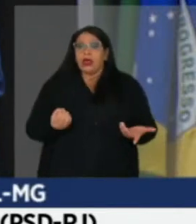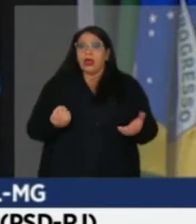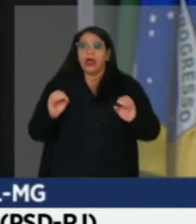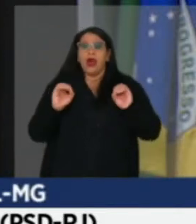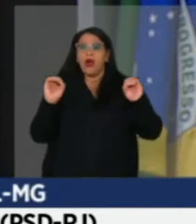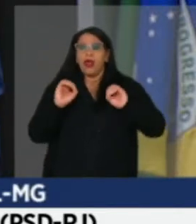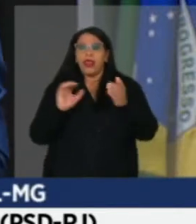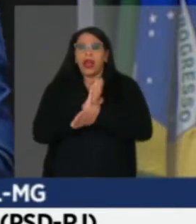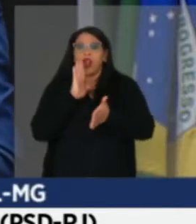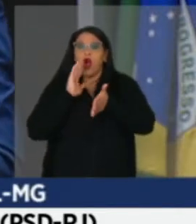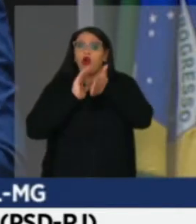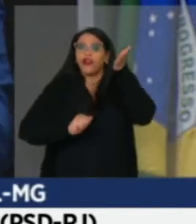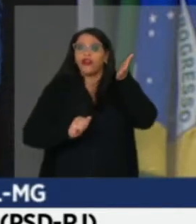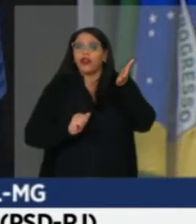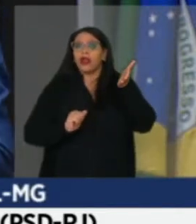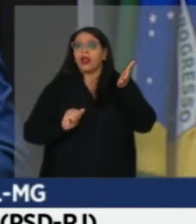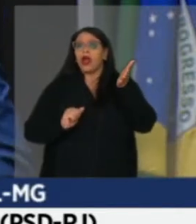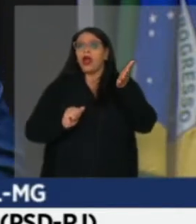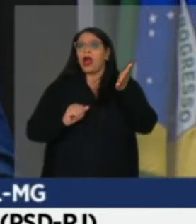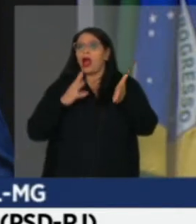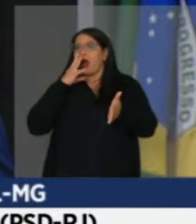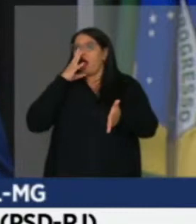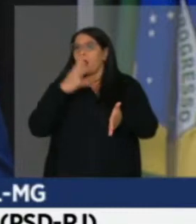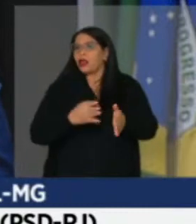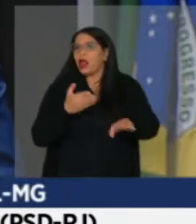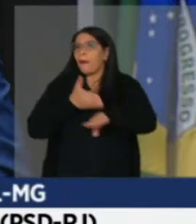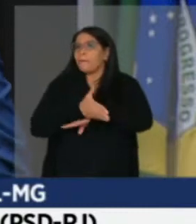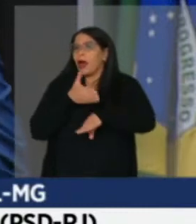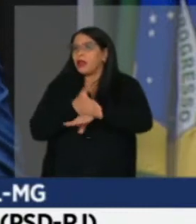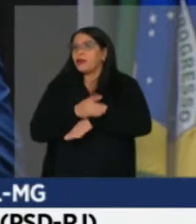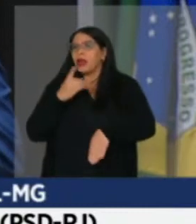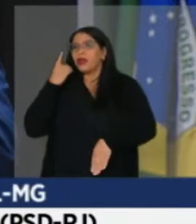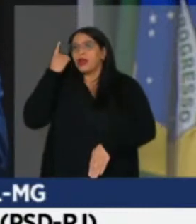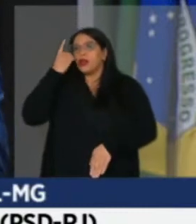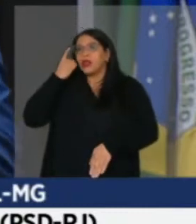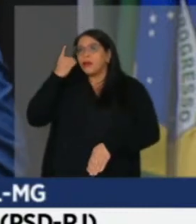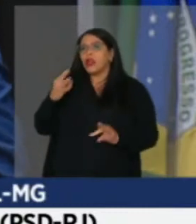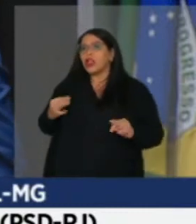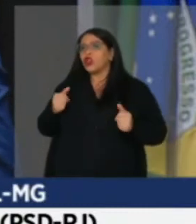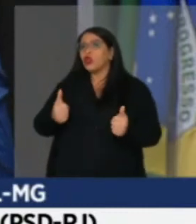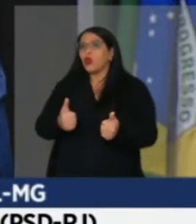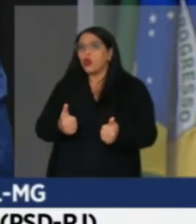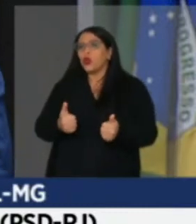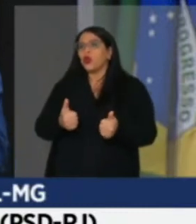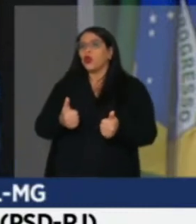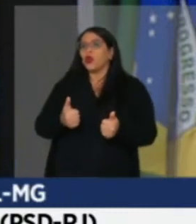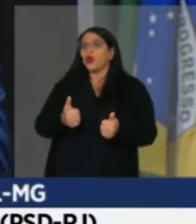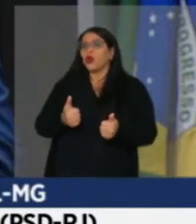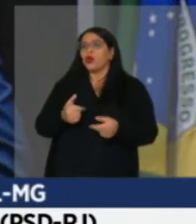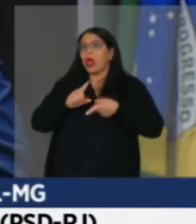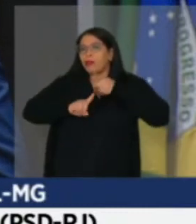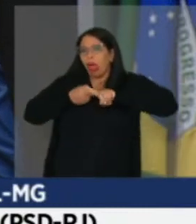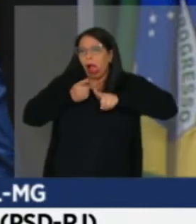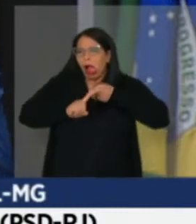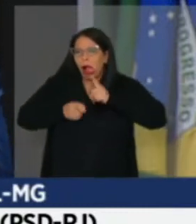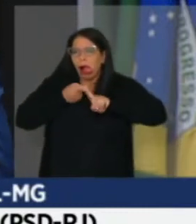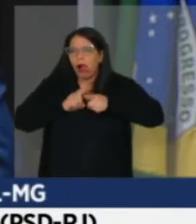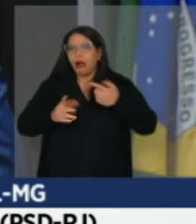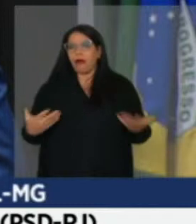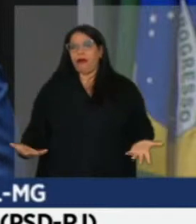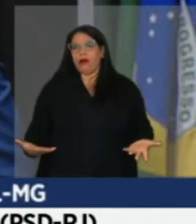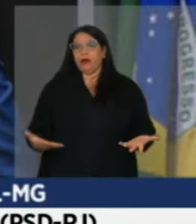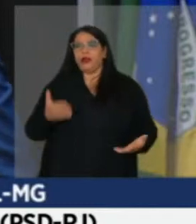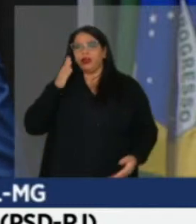que retirasse a suposta participação da deputada em toda esta trama. Senhor presidente,